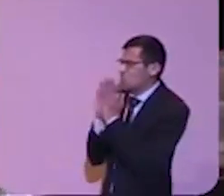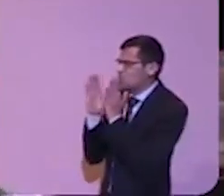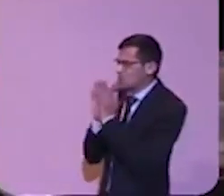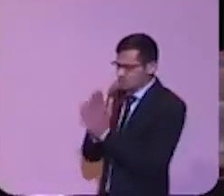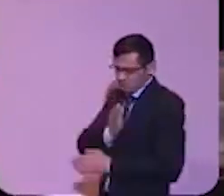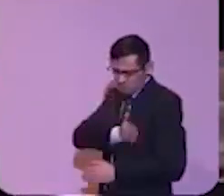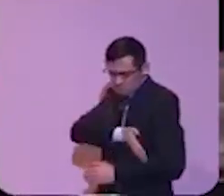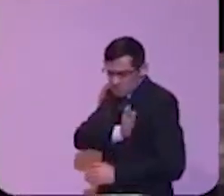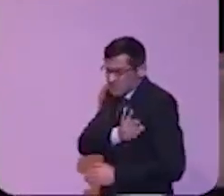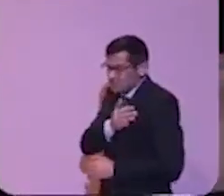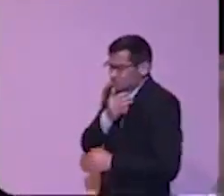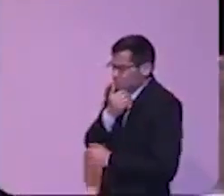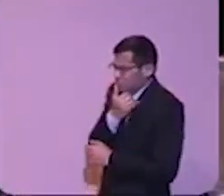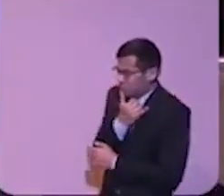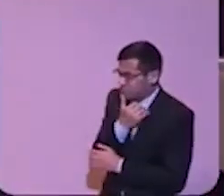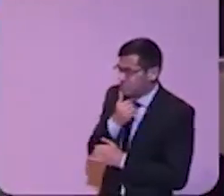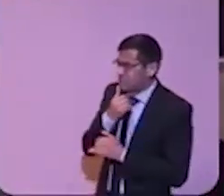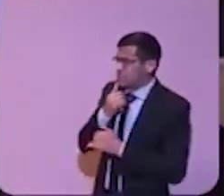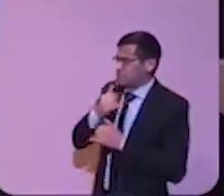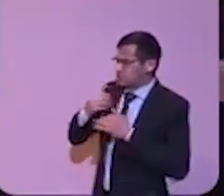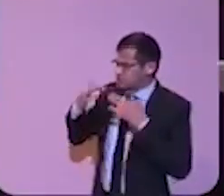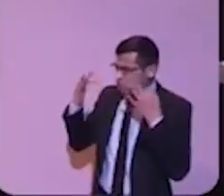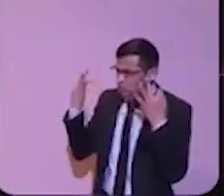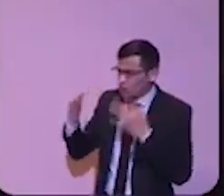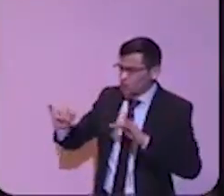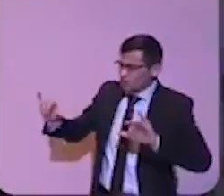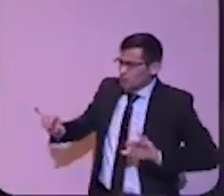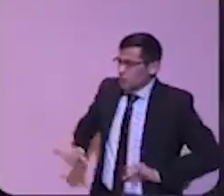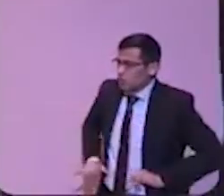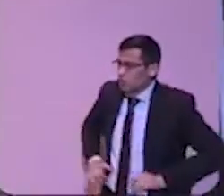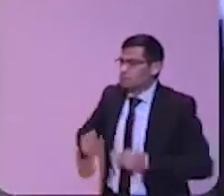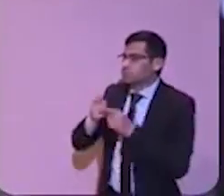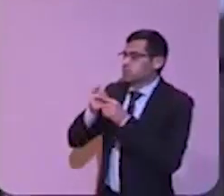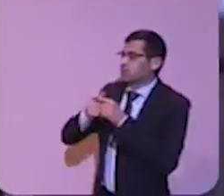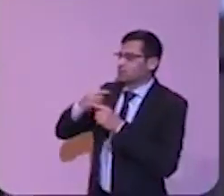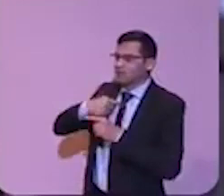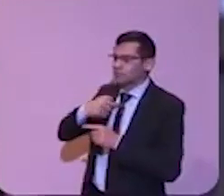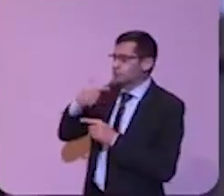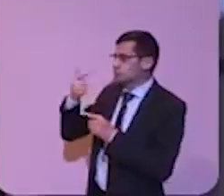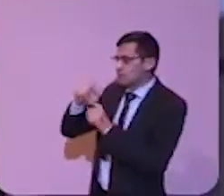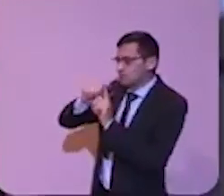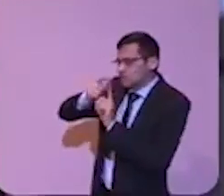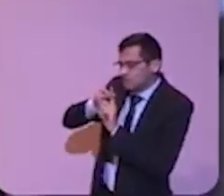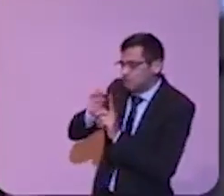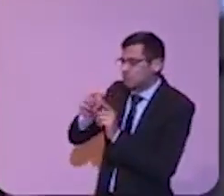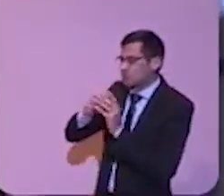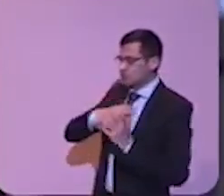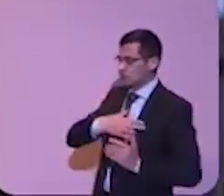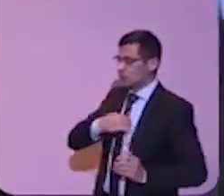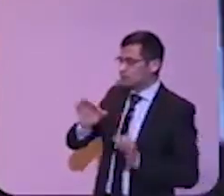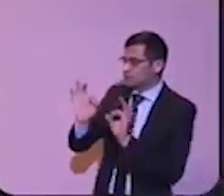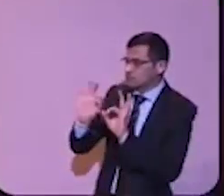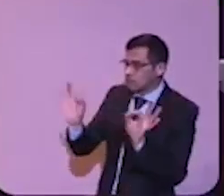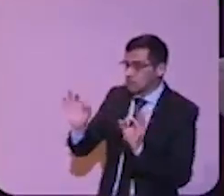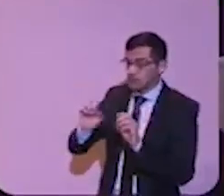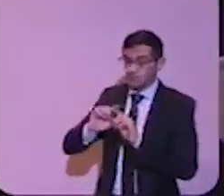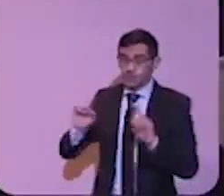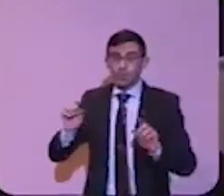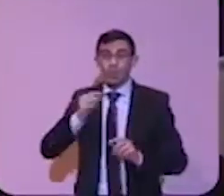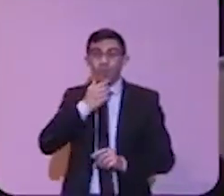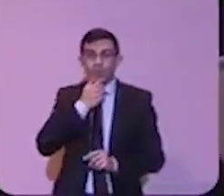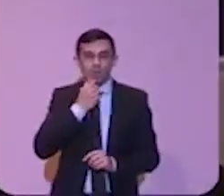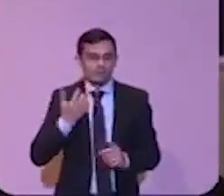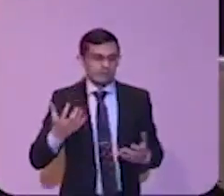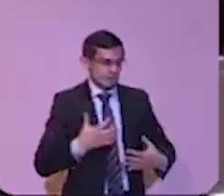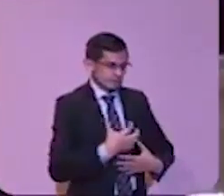com o coração entristecido, angustiada, porque eu não tenho filhos. Então aquele sacerdote